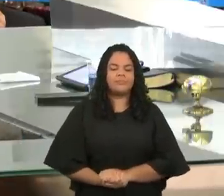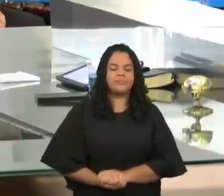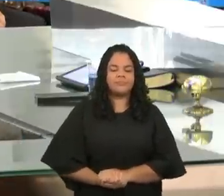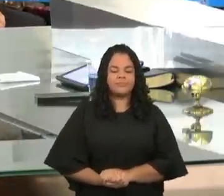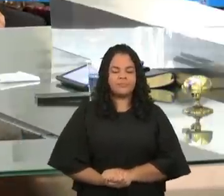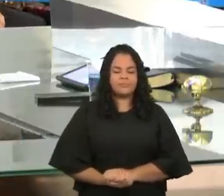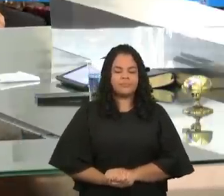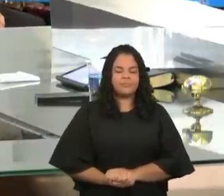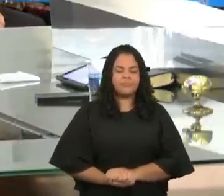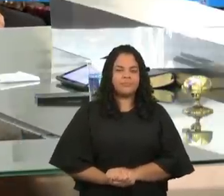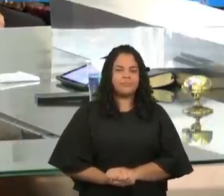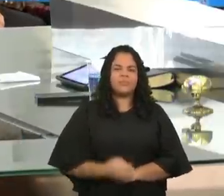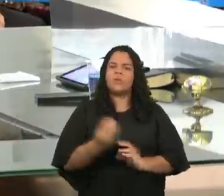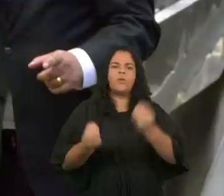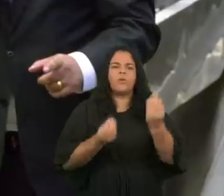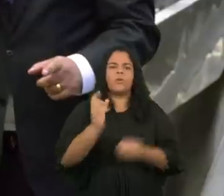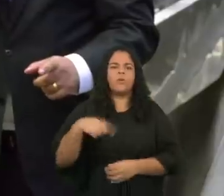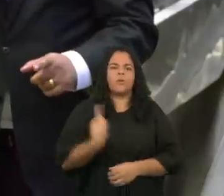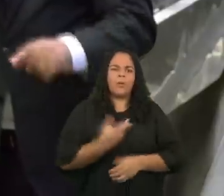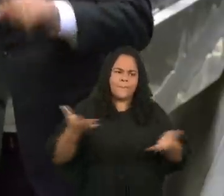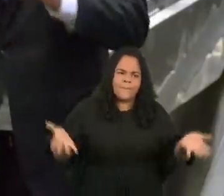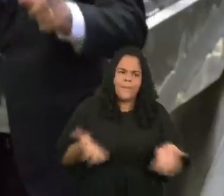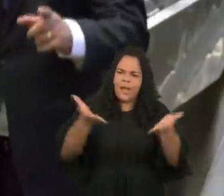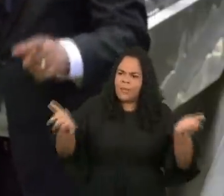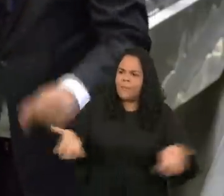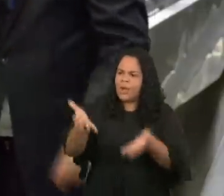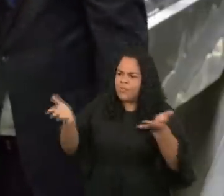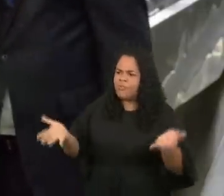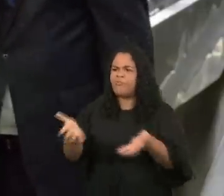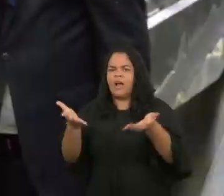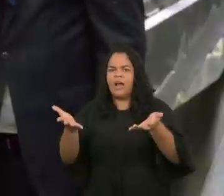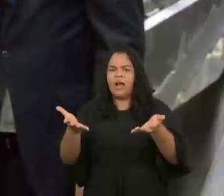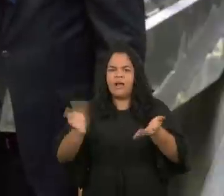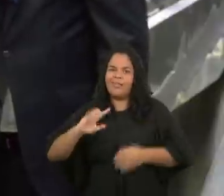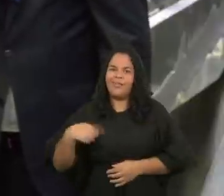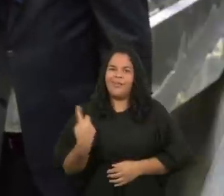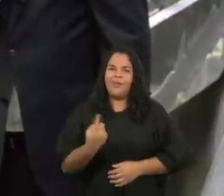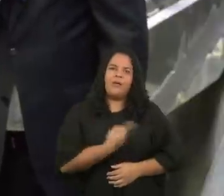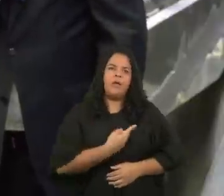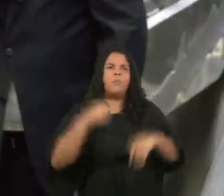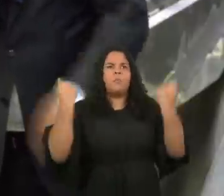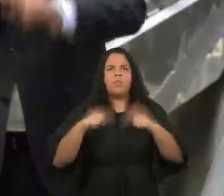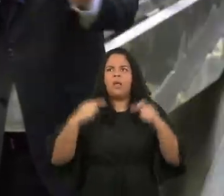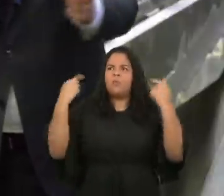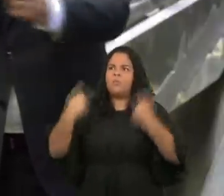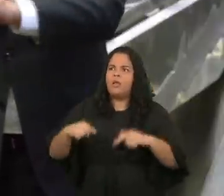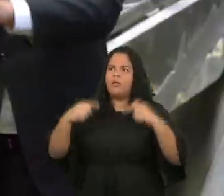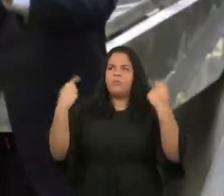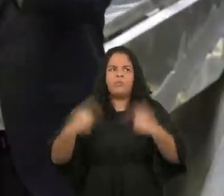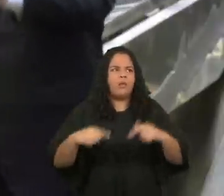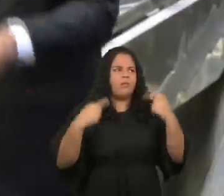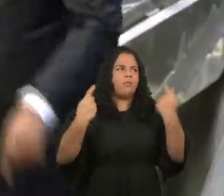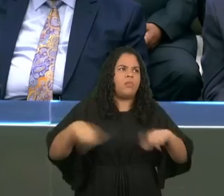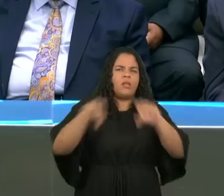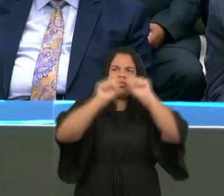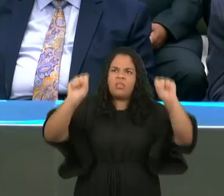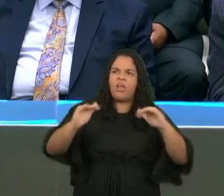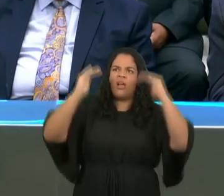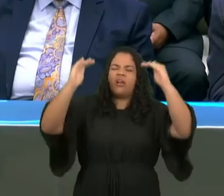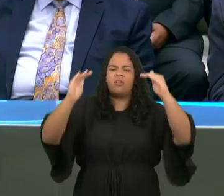discurso e começar a malhar o pau no STF, malhar o pau nisso, naquilo. Não faça isso